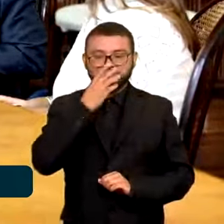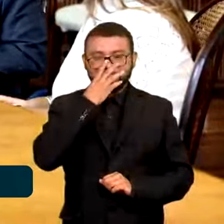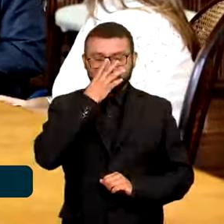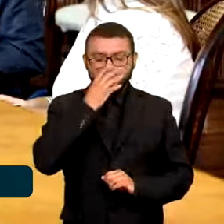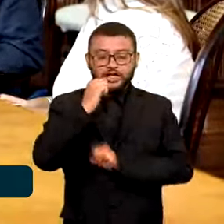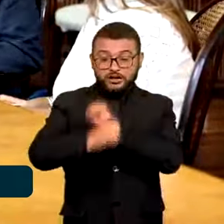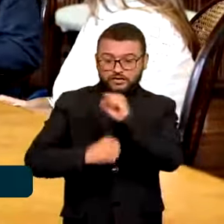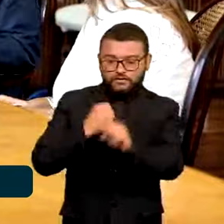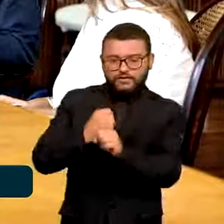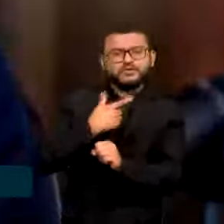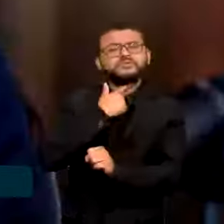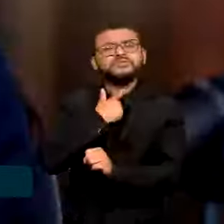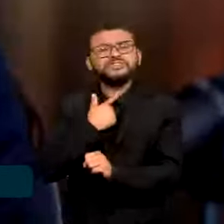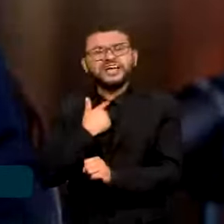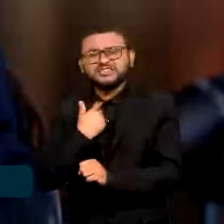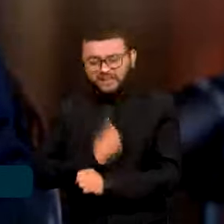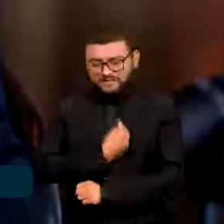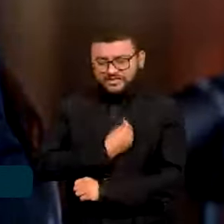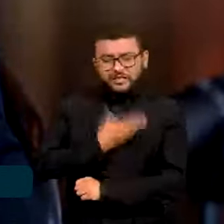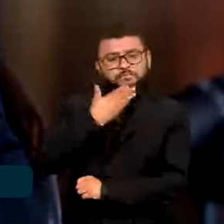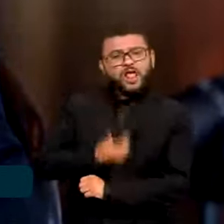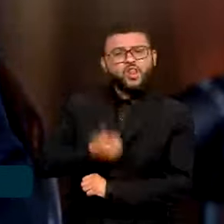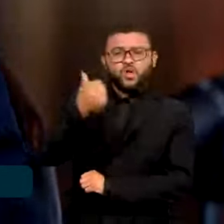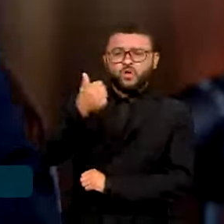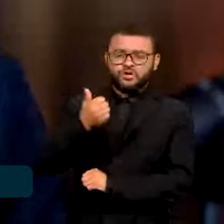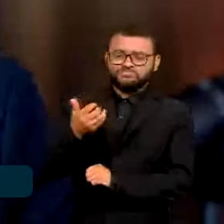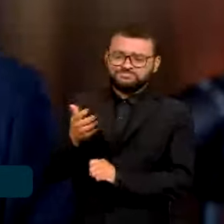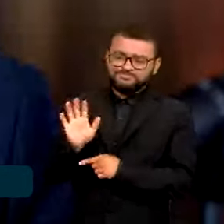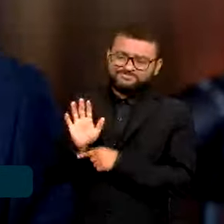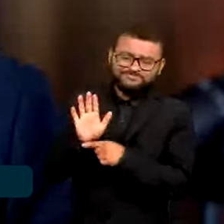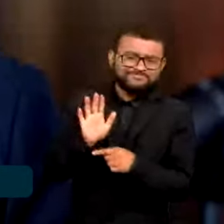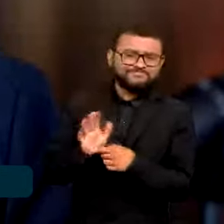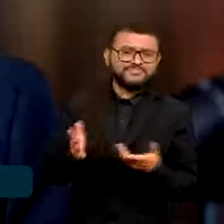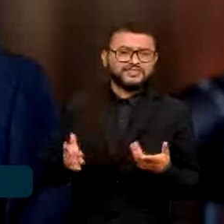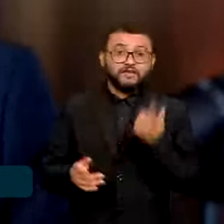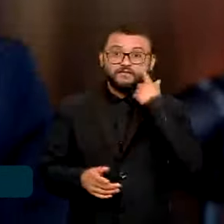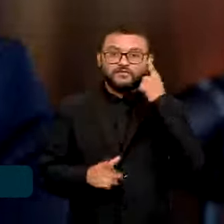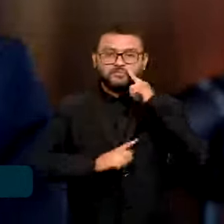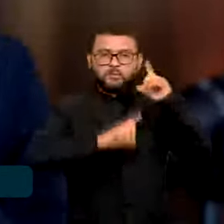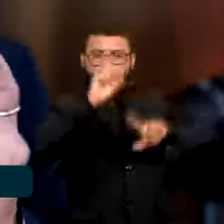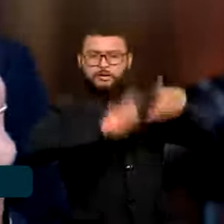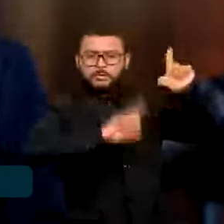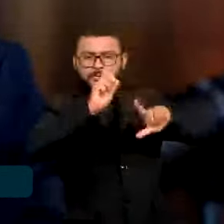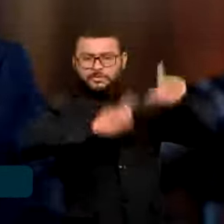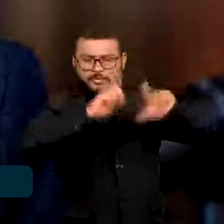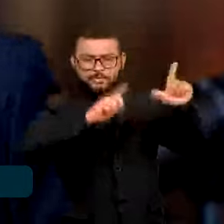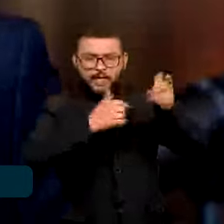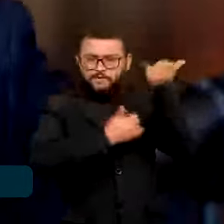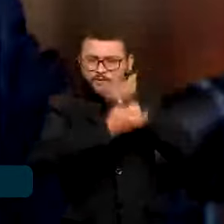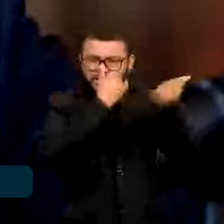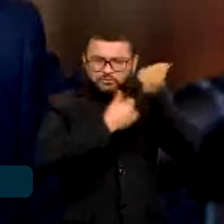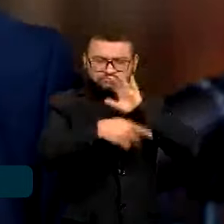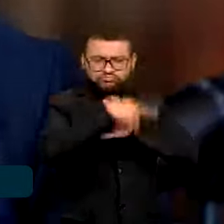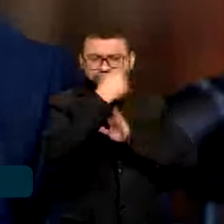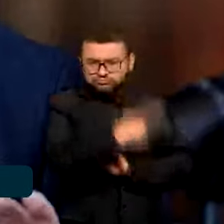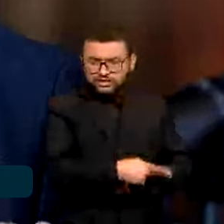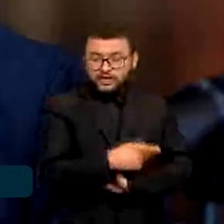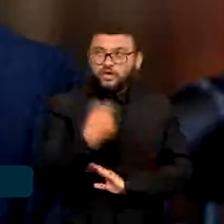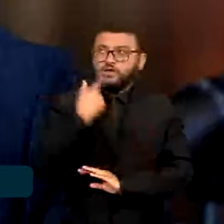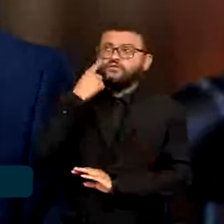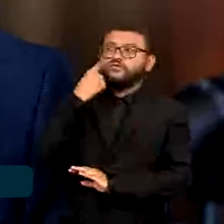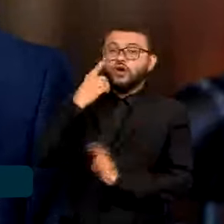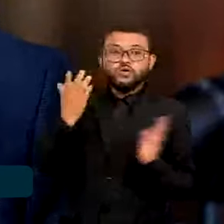melhorem. Você fica vendo manchetes, e hoje eu vi uma manchete que me deixou